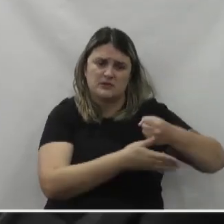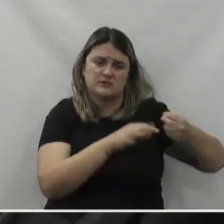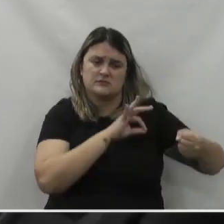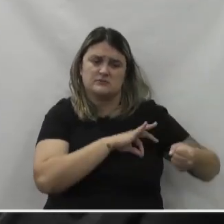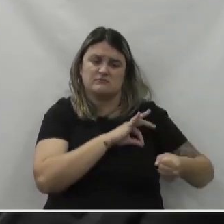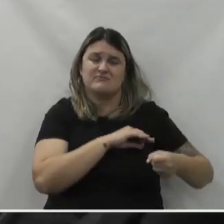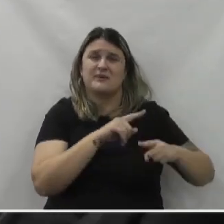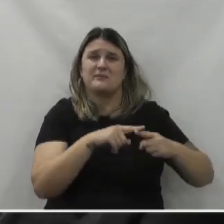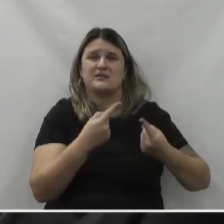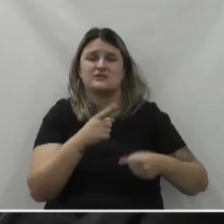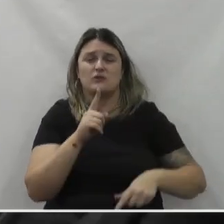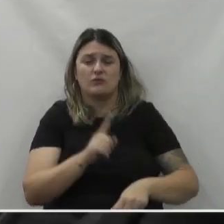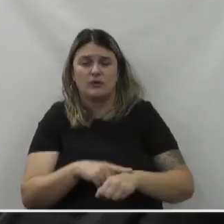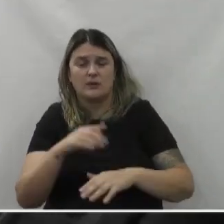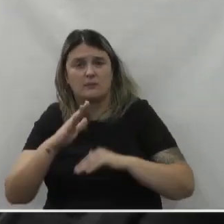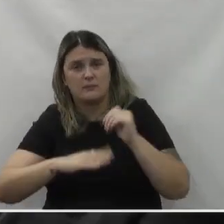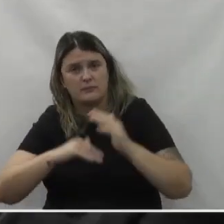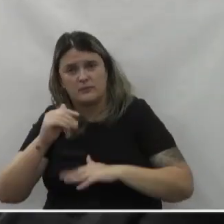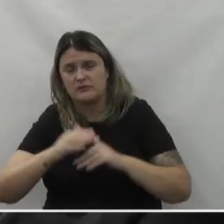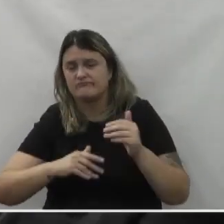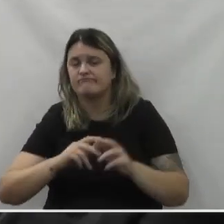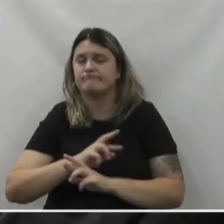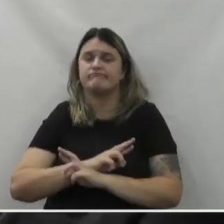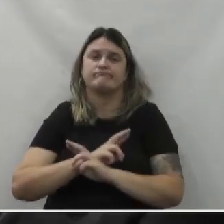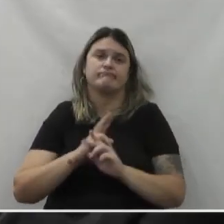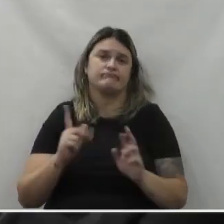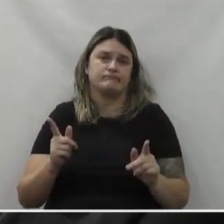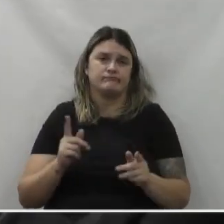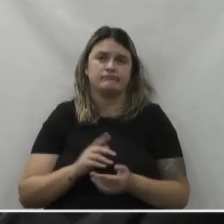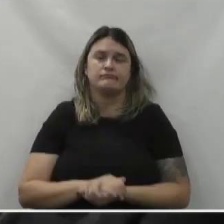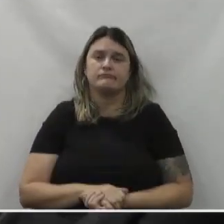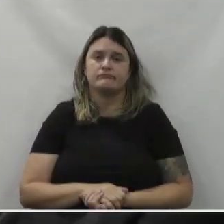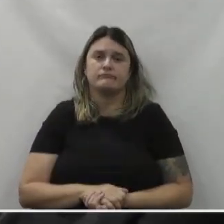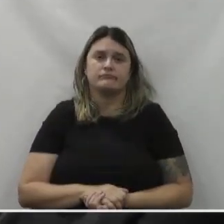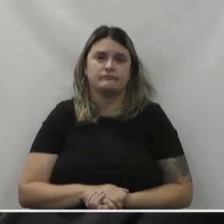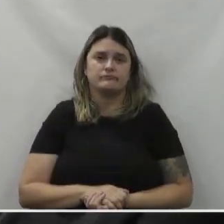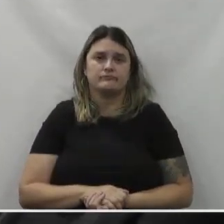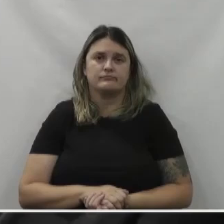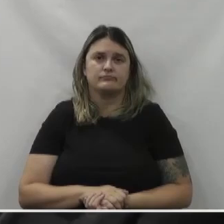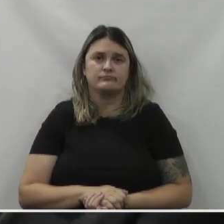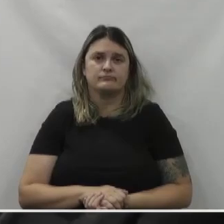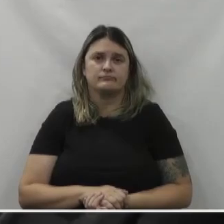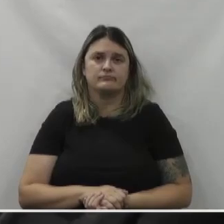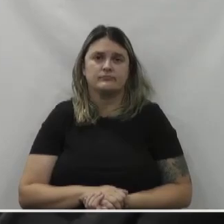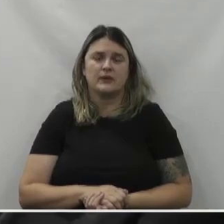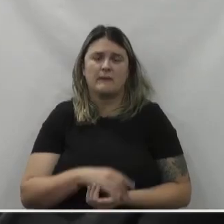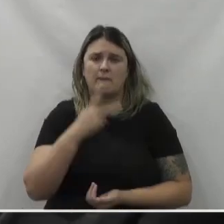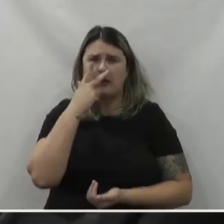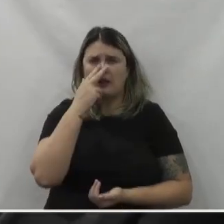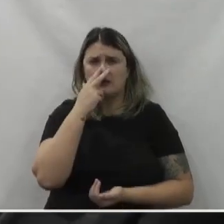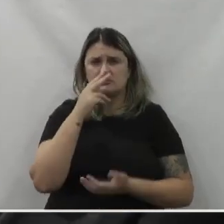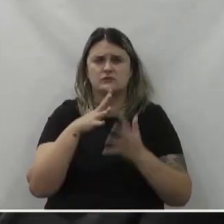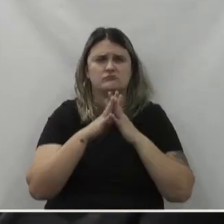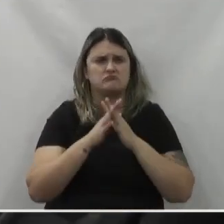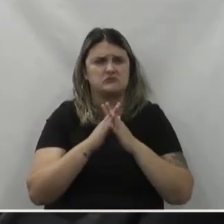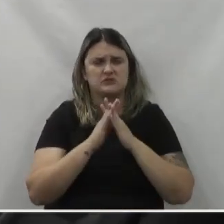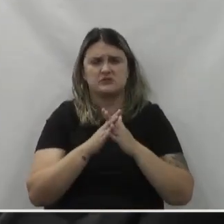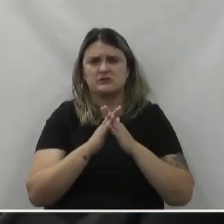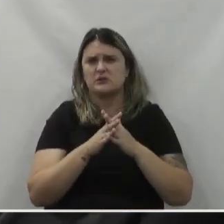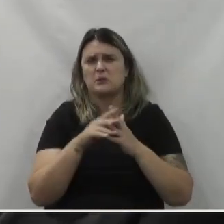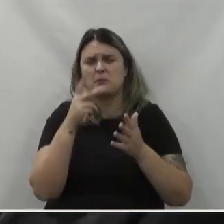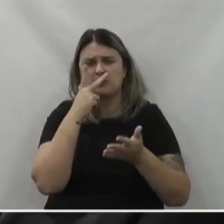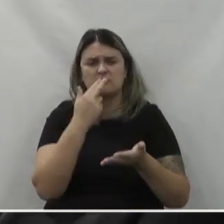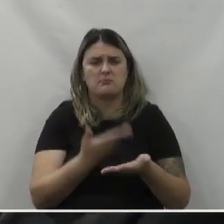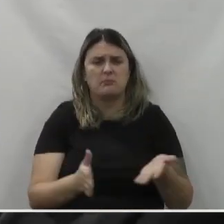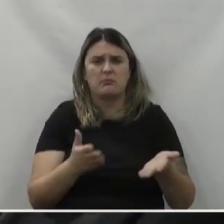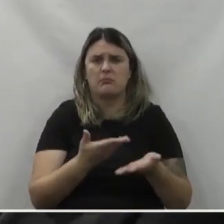que, na prática, acontece essas situações em que vira tudo, né, tudo se perde